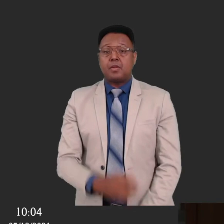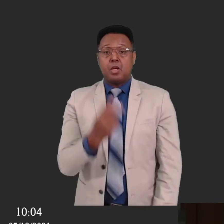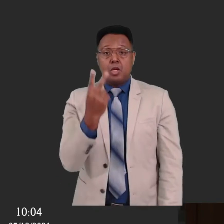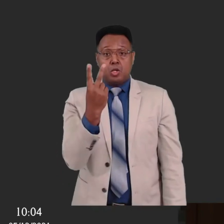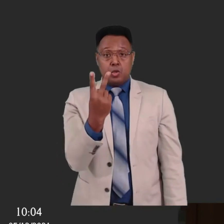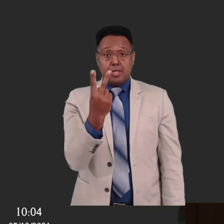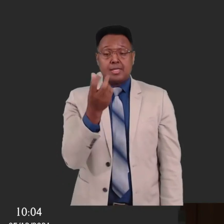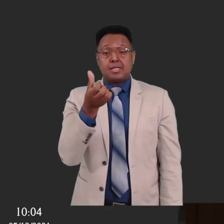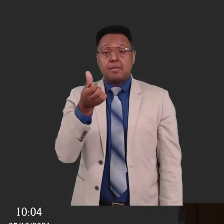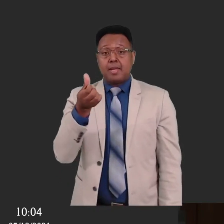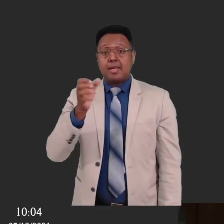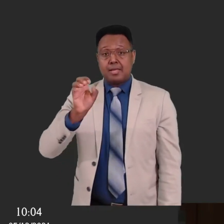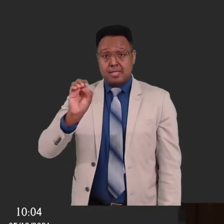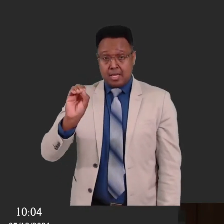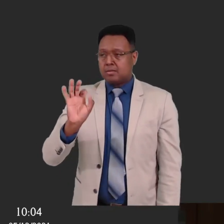260.